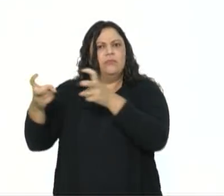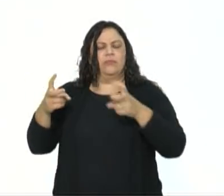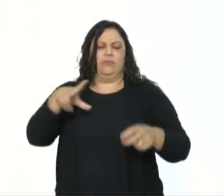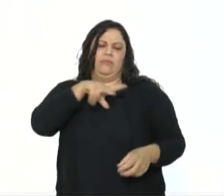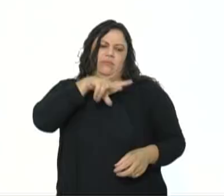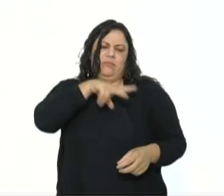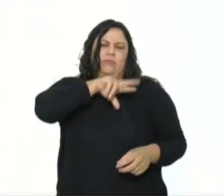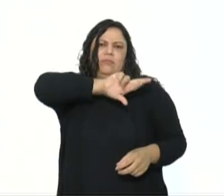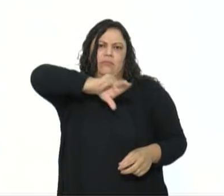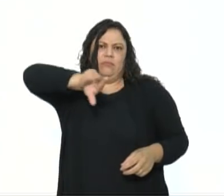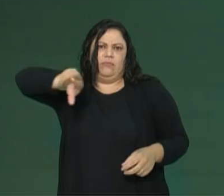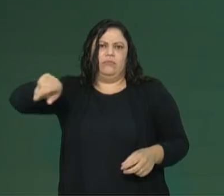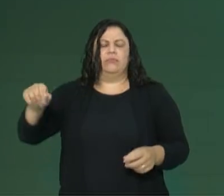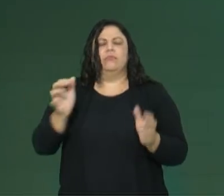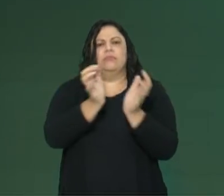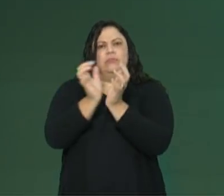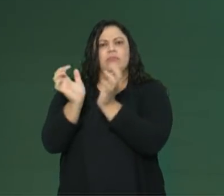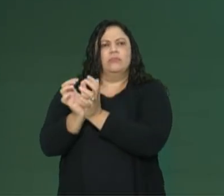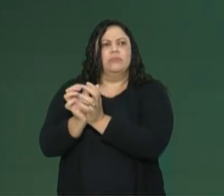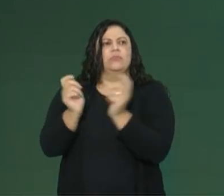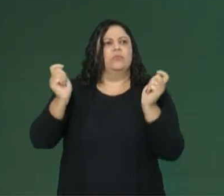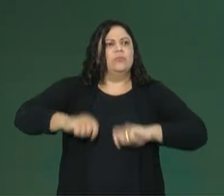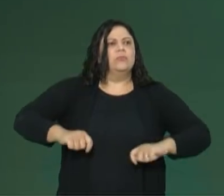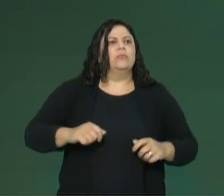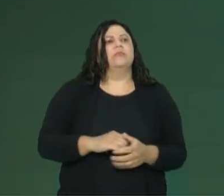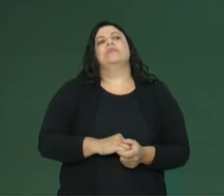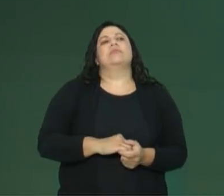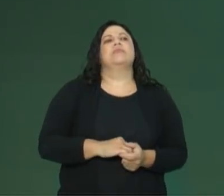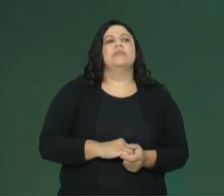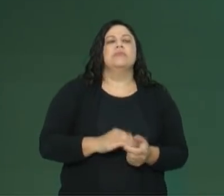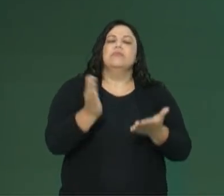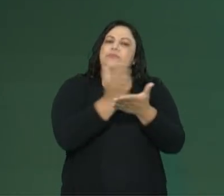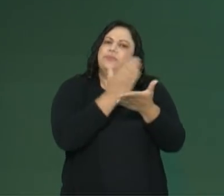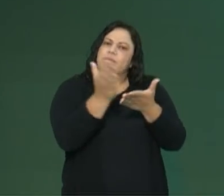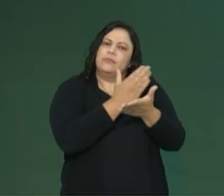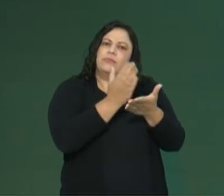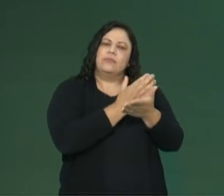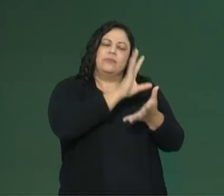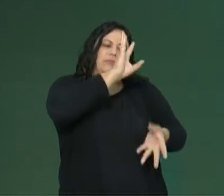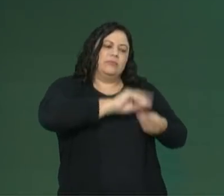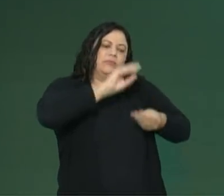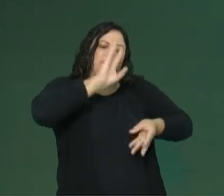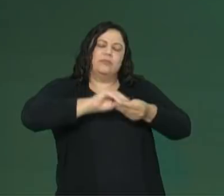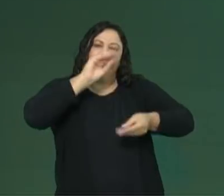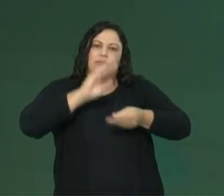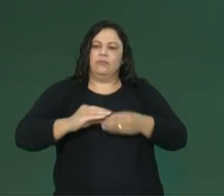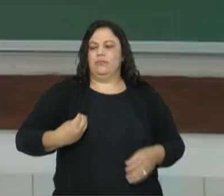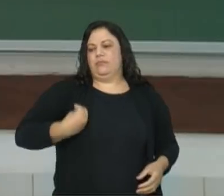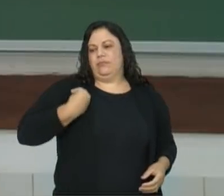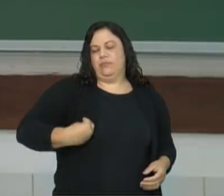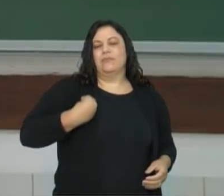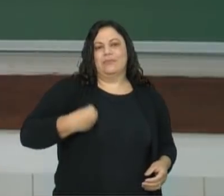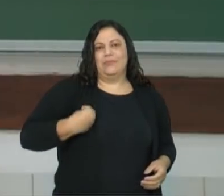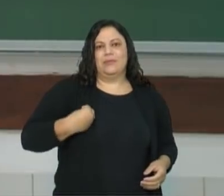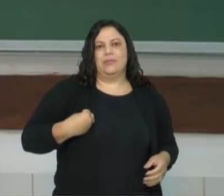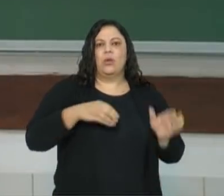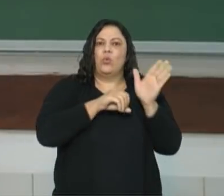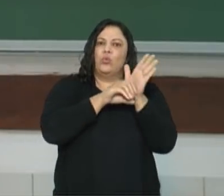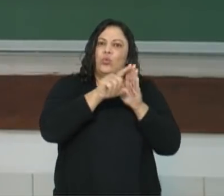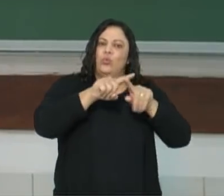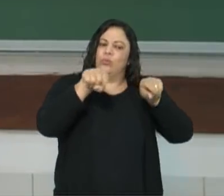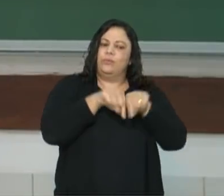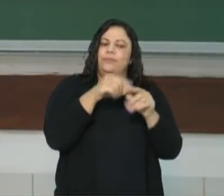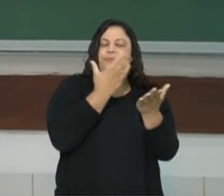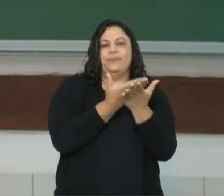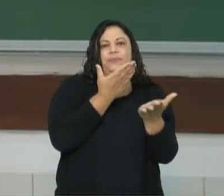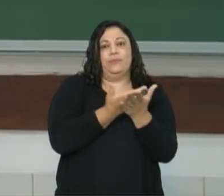grupo. O caderno, para pôr os resumos, e confirmar presença no Google Sala de Aula. A aula de hoje tem um volume